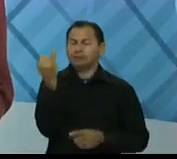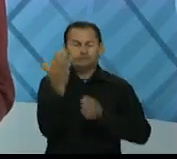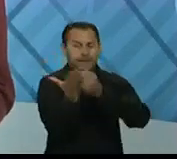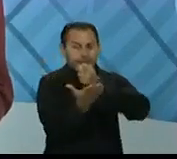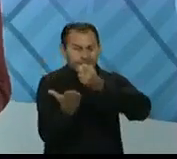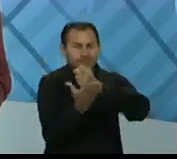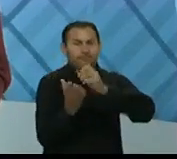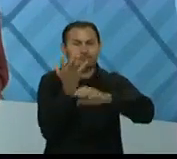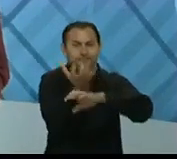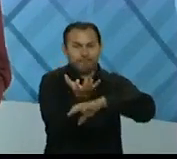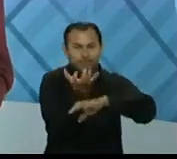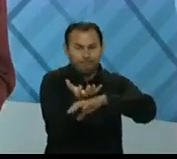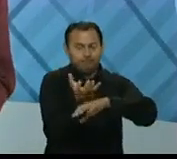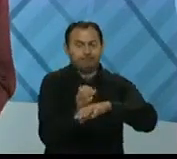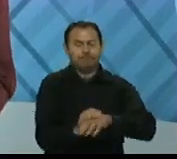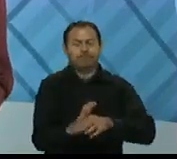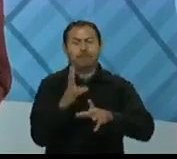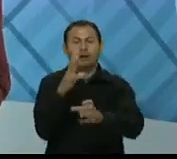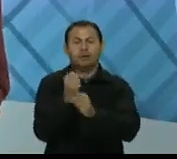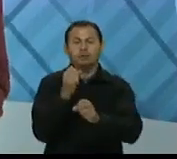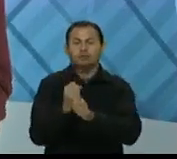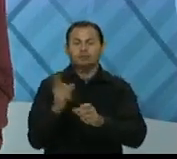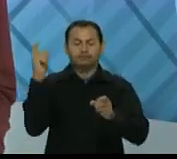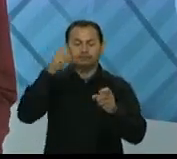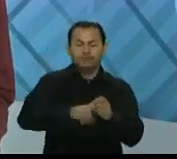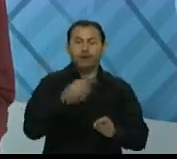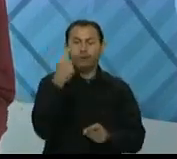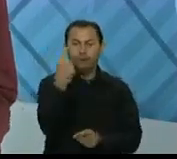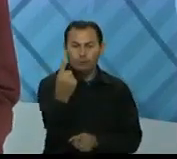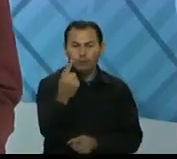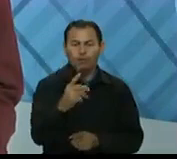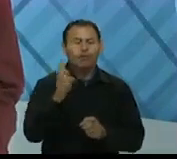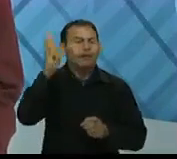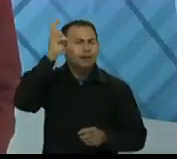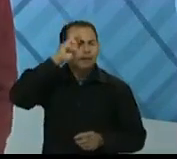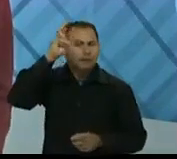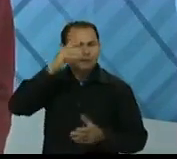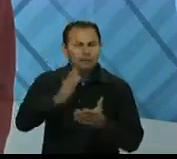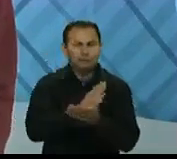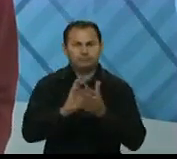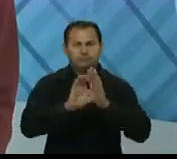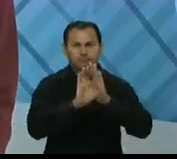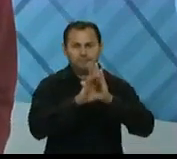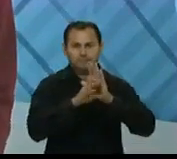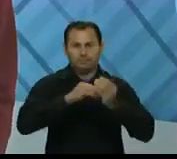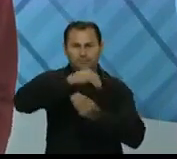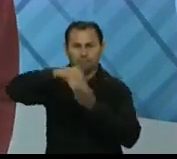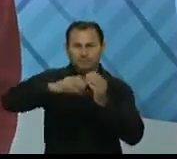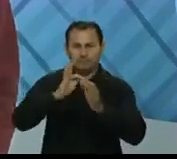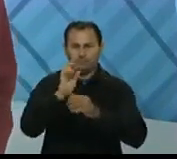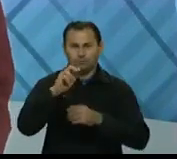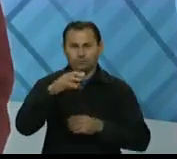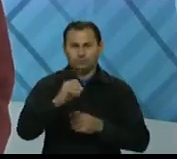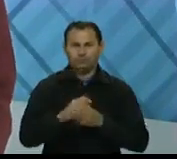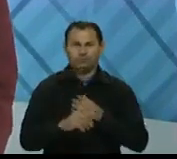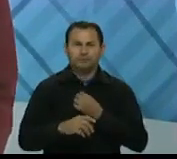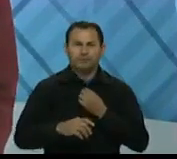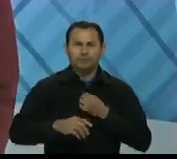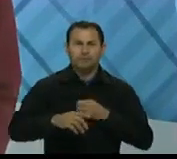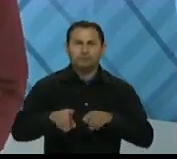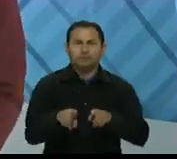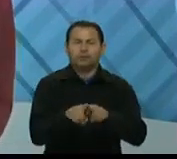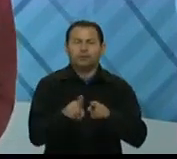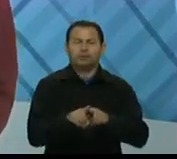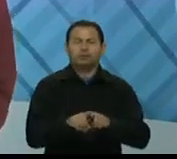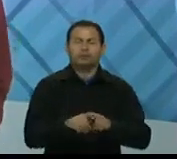nossa disciplina de cálculo diferencial integral 1. Ela é importante, então, recordar alguns conceitos que envolvem funções que serão